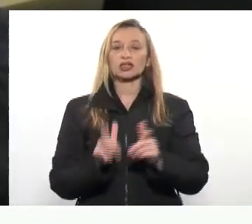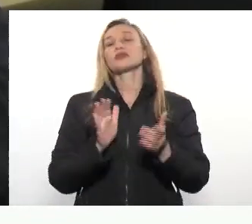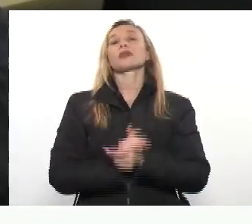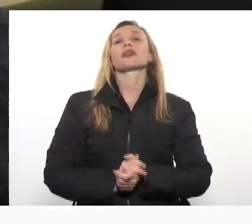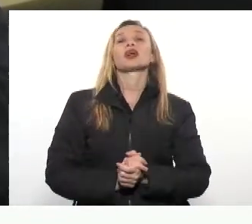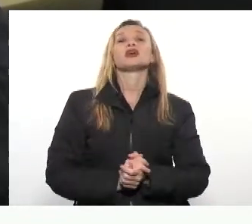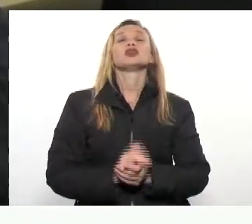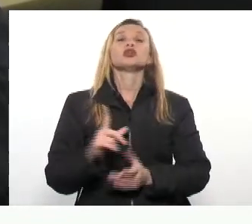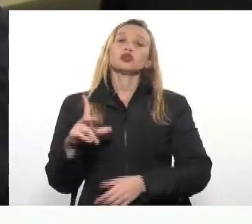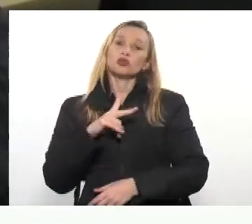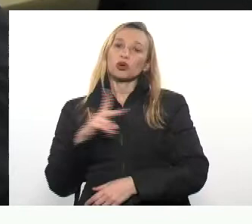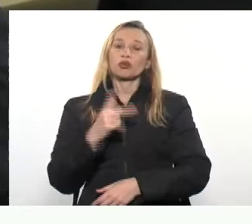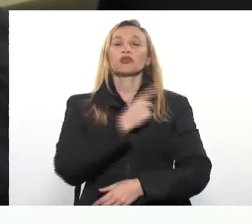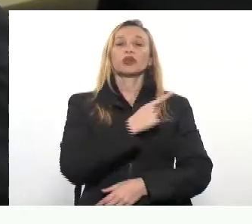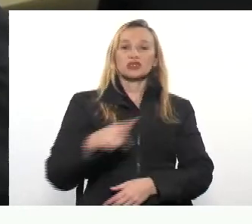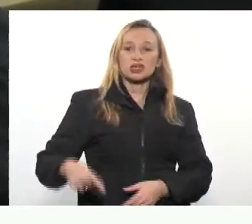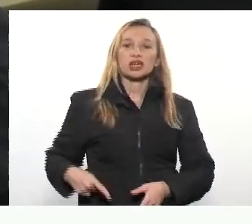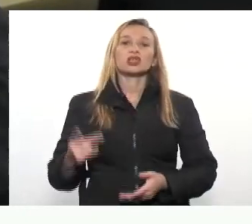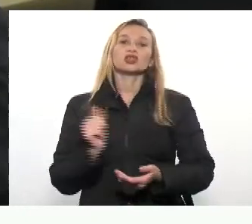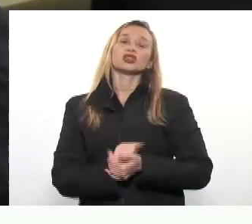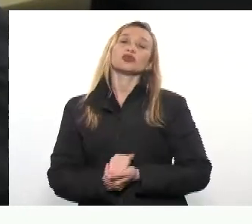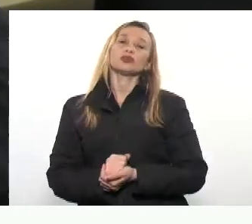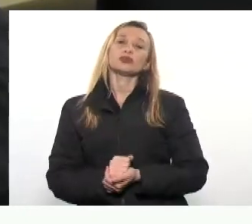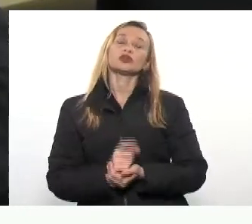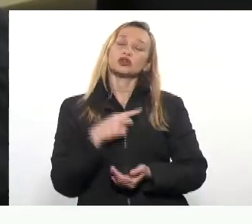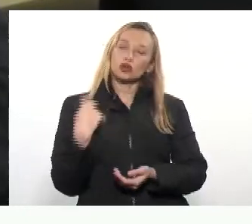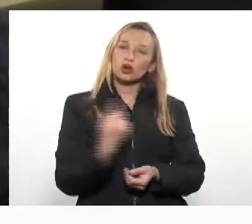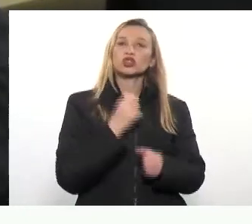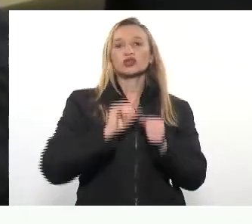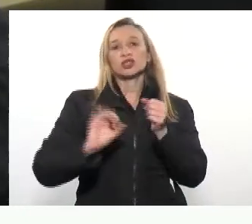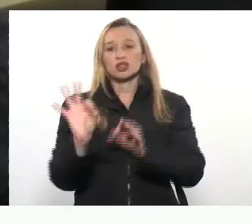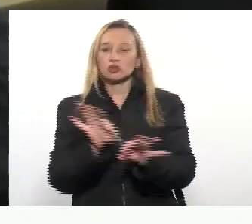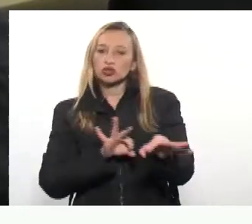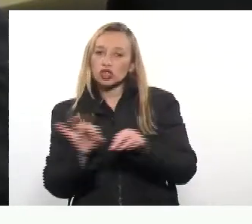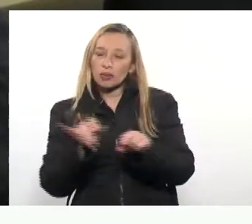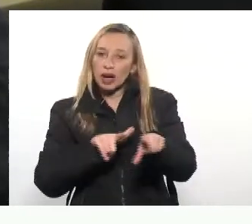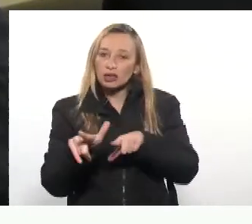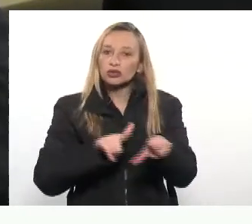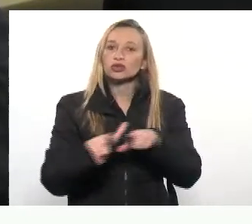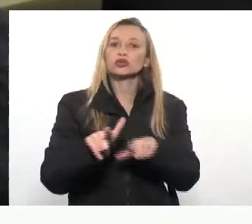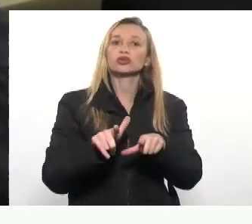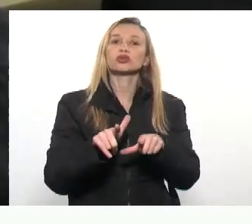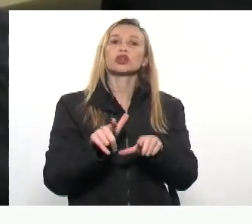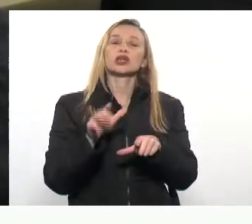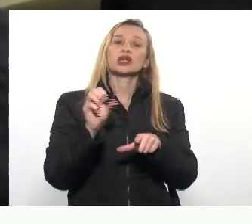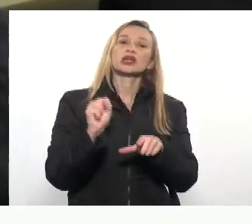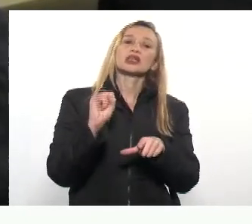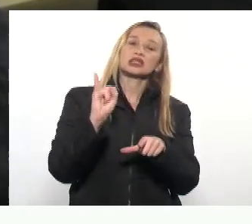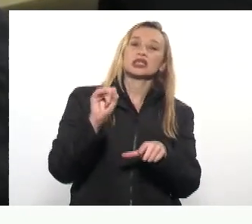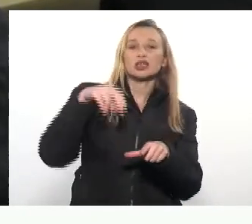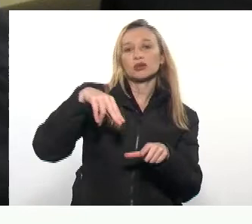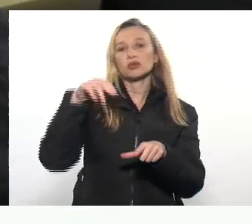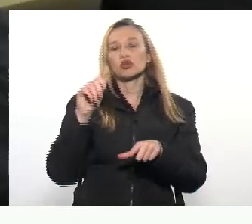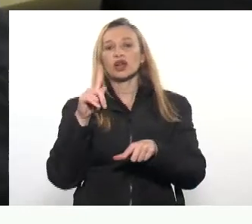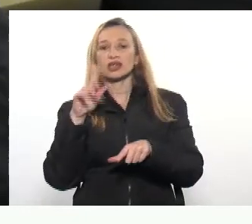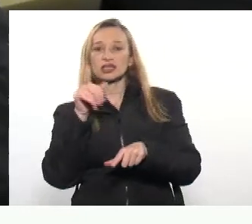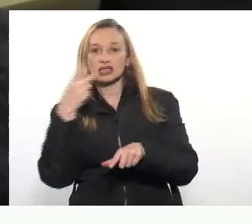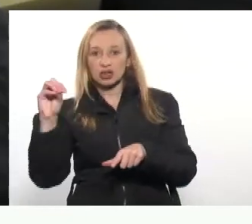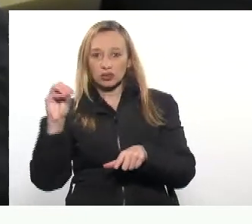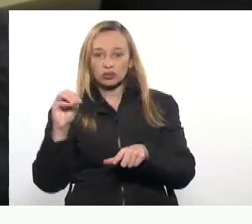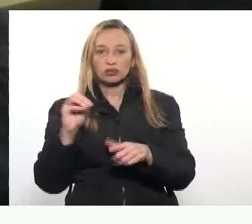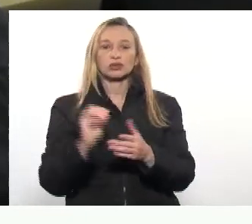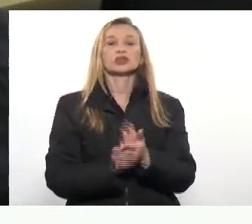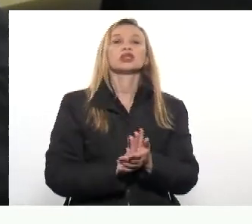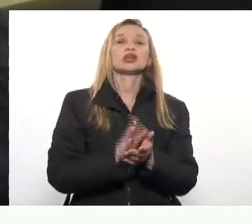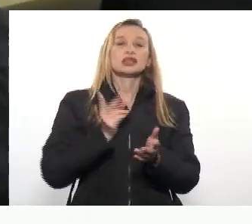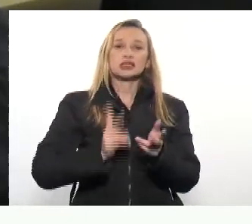até do próprio presidente, nós fizemos os trabalhos de simulação, sempre trabalhando com a lógica de manter a